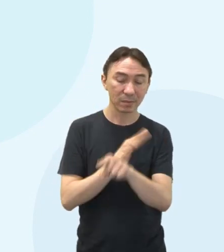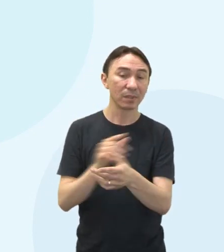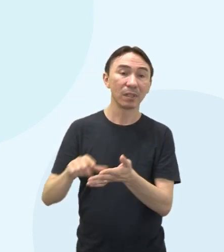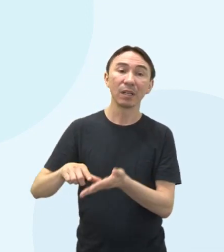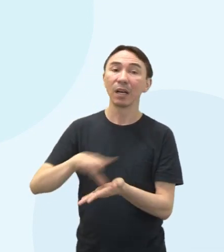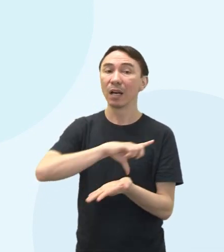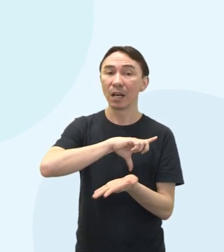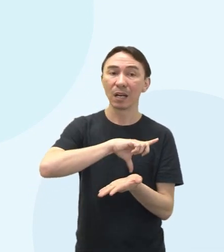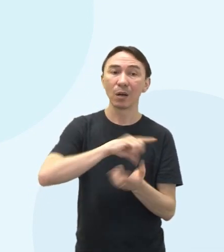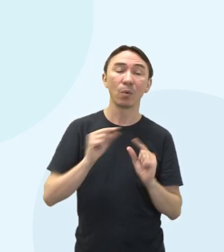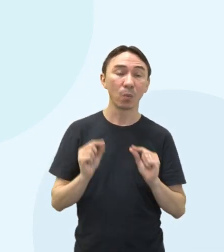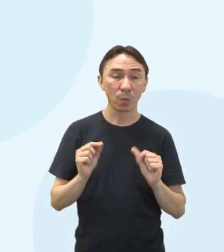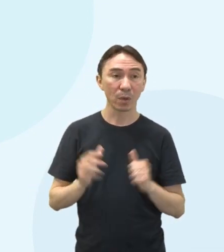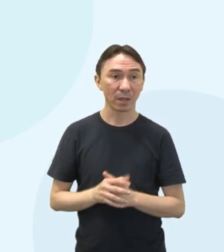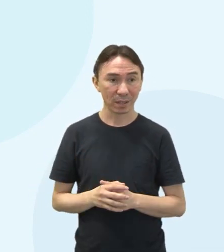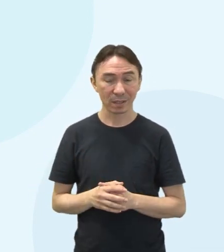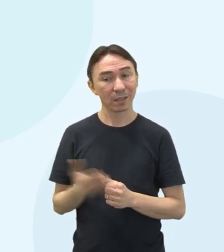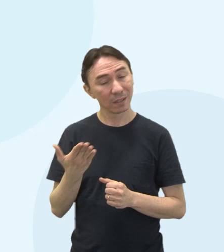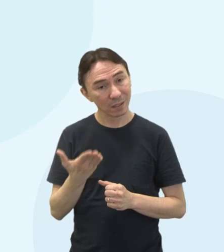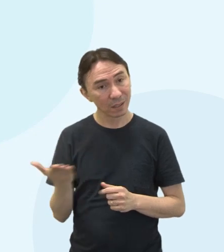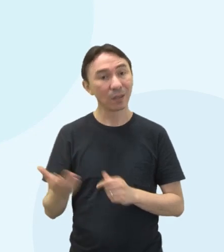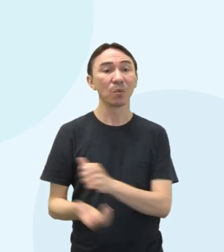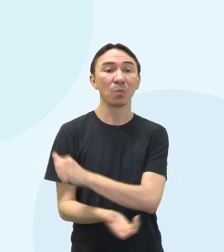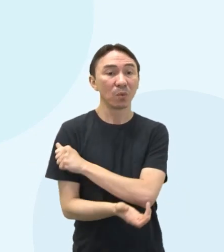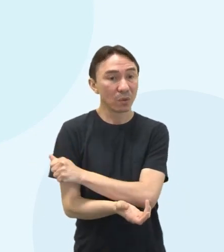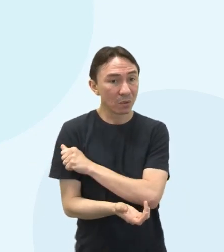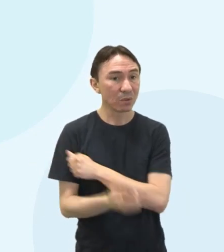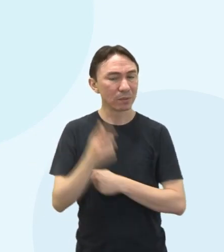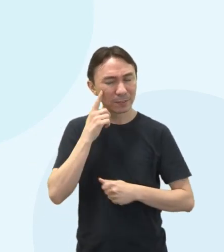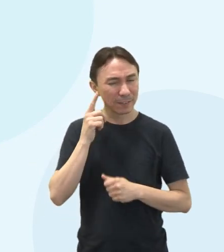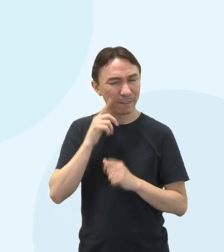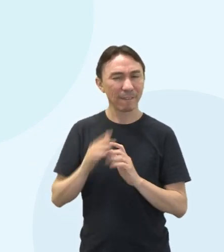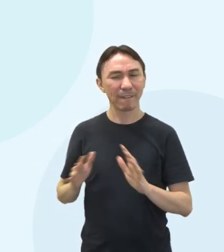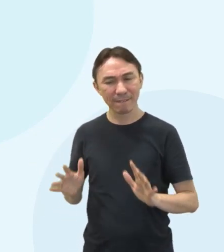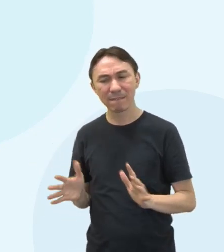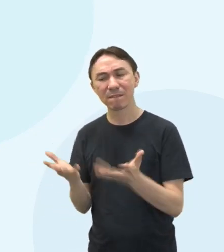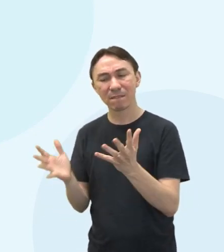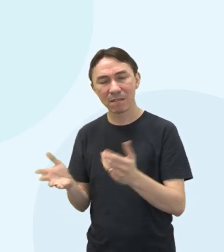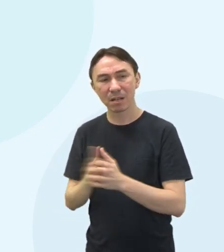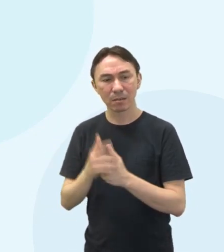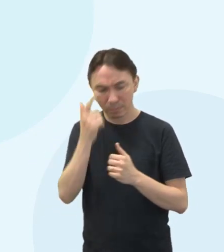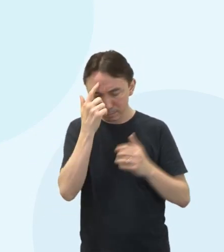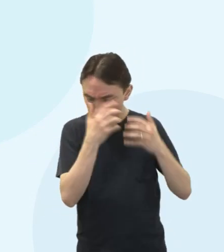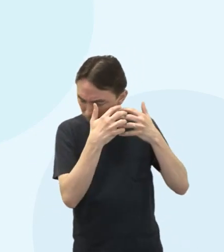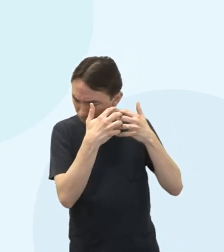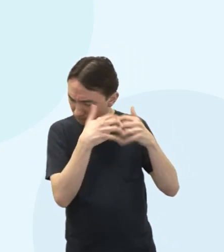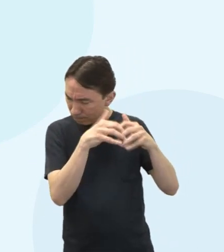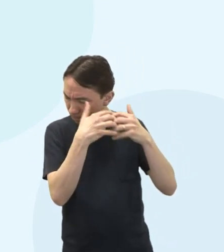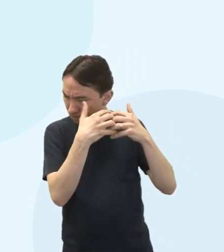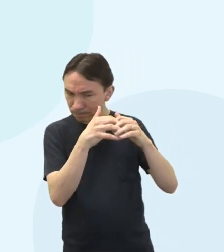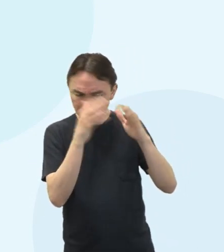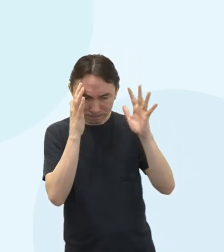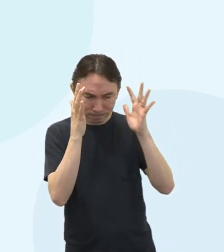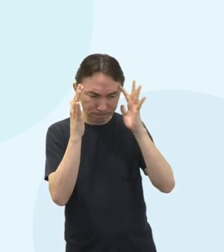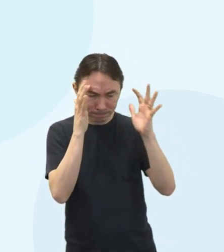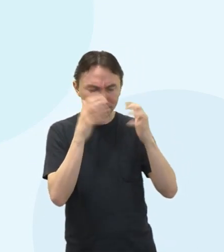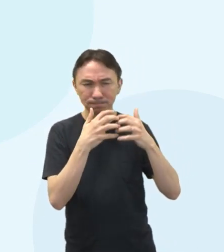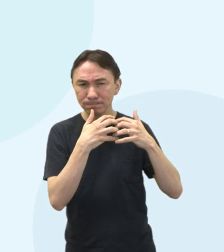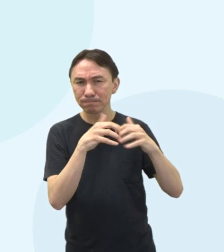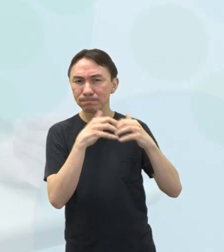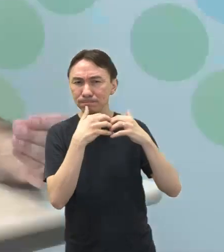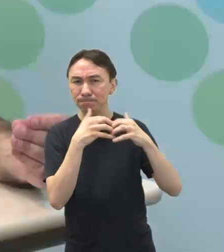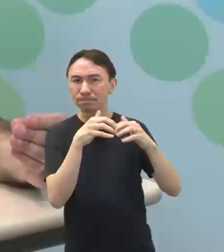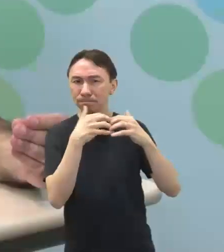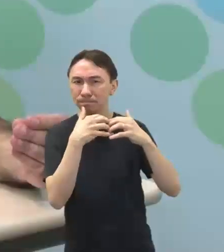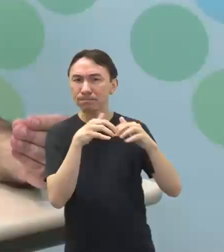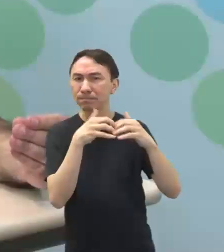que o aluno seja estimulado a raciocinar né a utilizando o